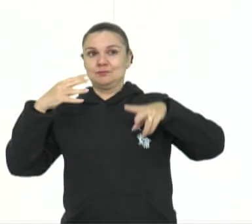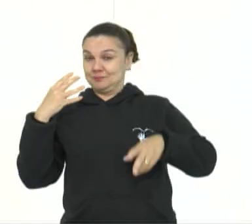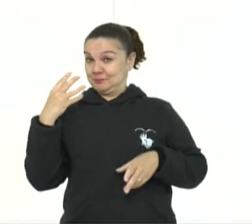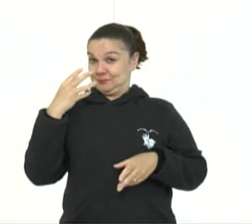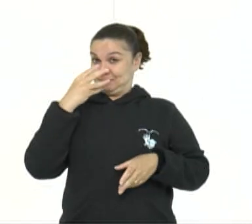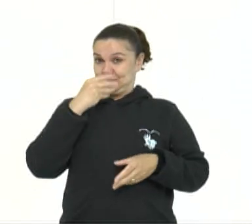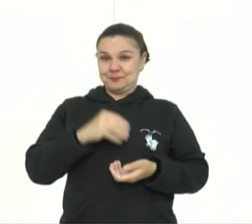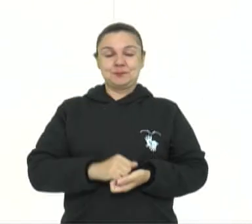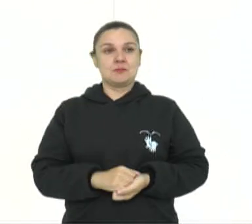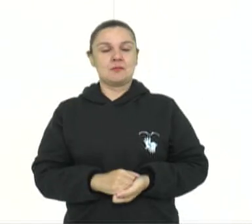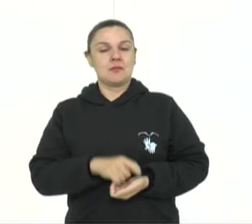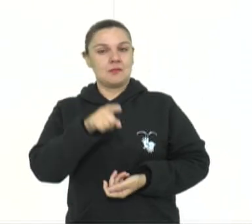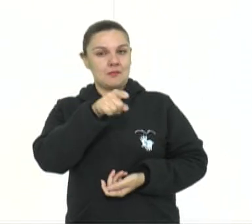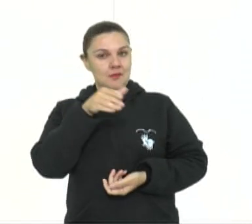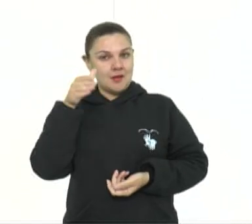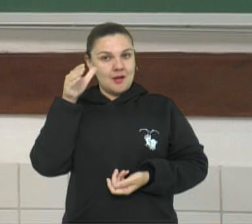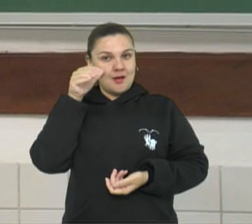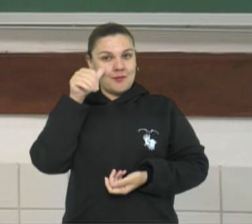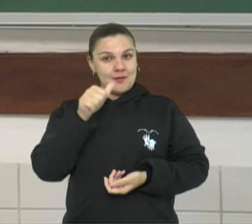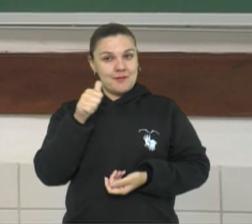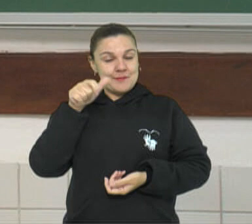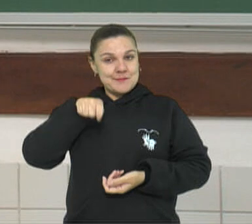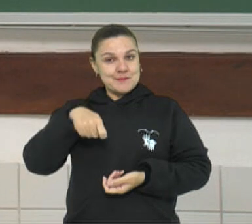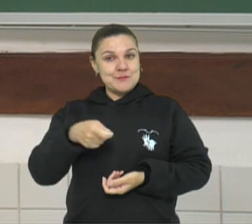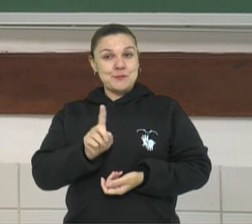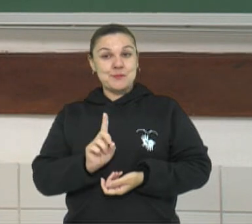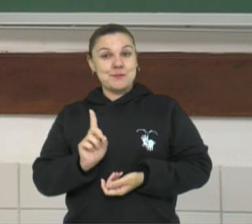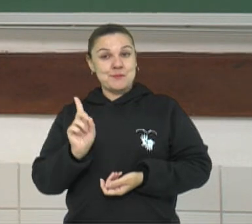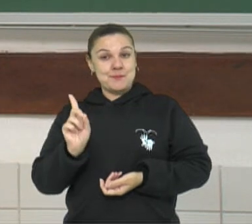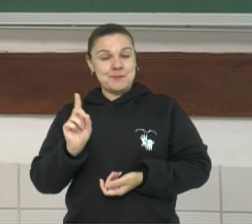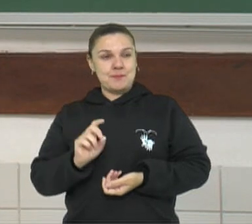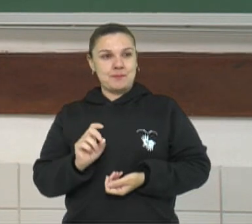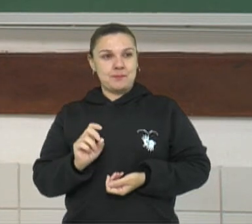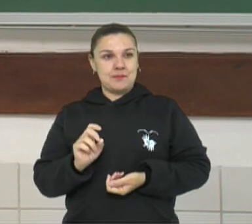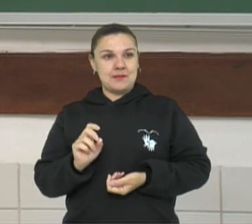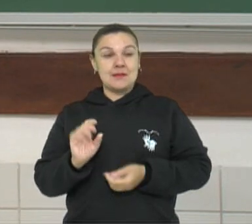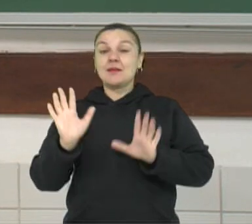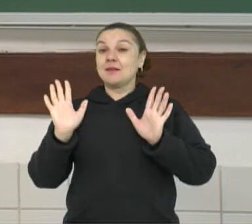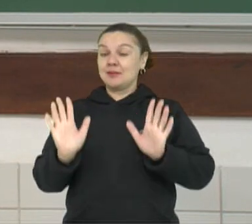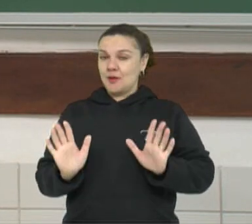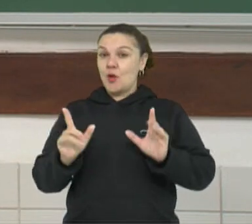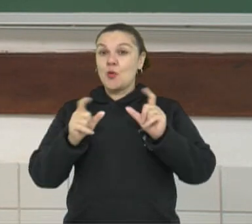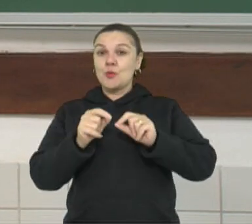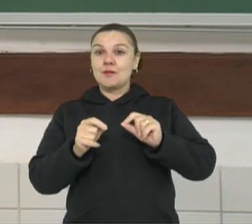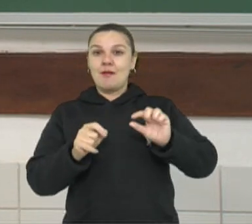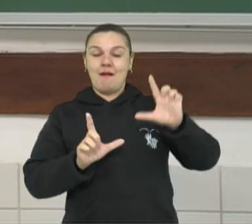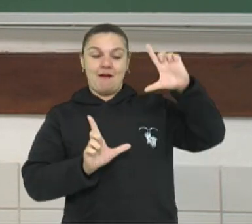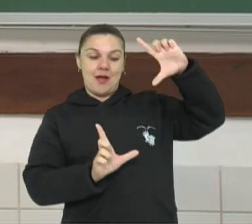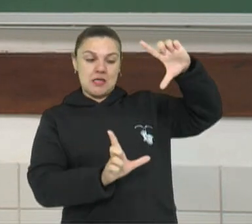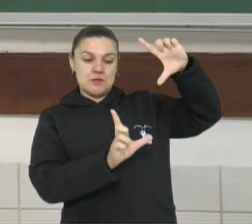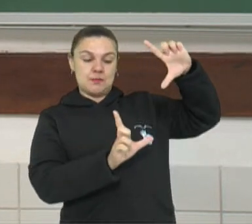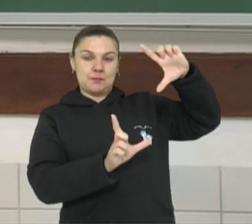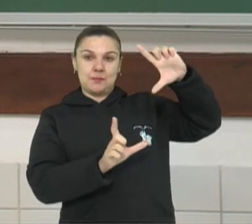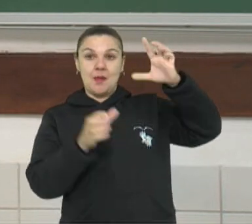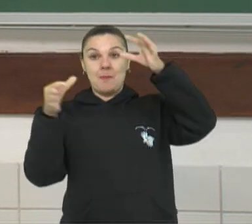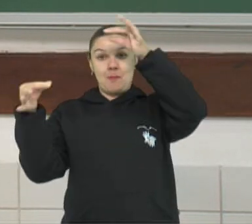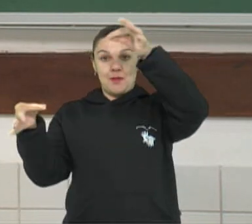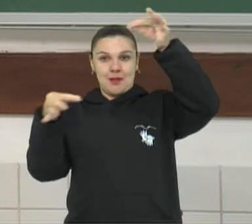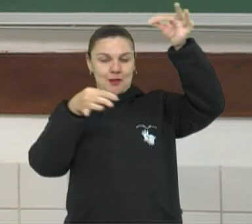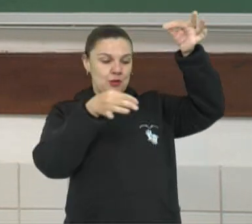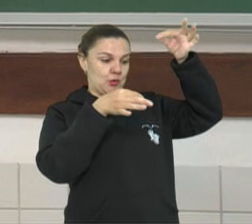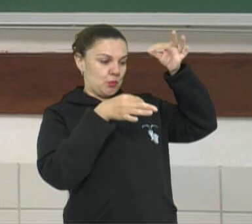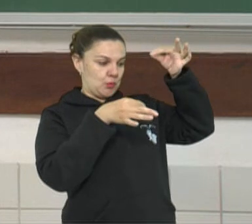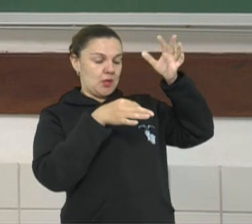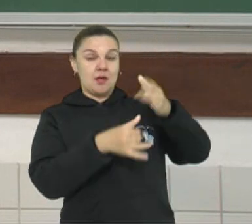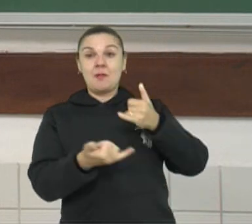bonita. Uma curiosidade sobre esse museu é que as telas são penduradas em painéis de acrílico,